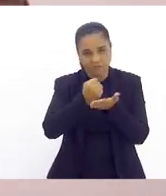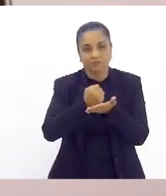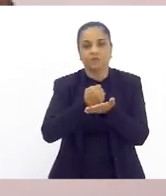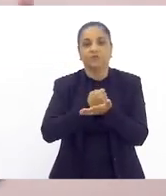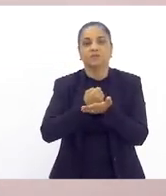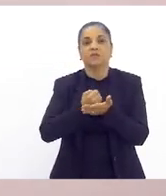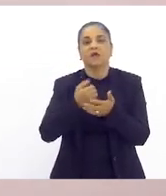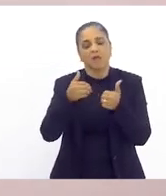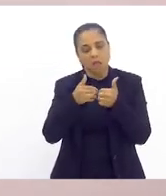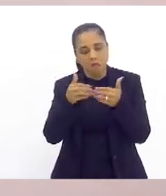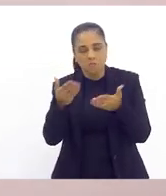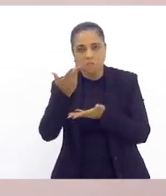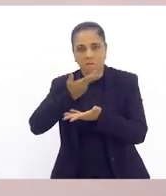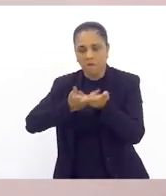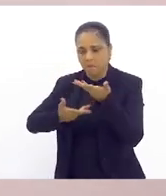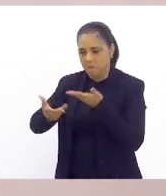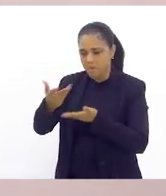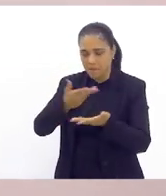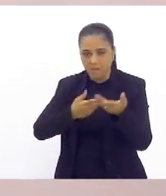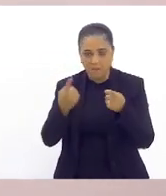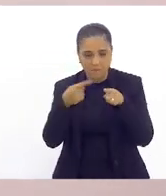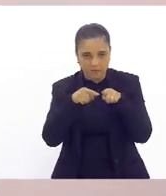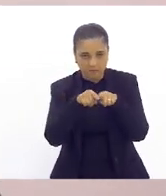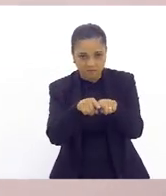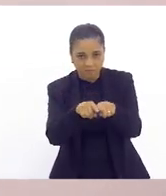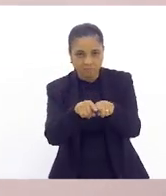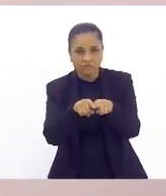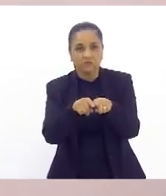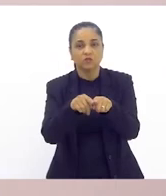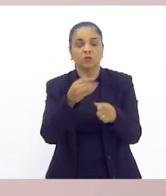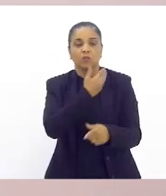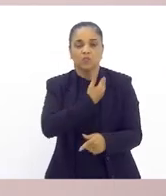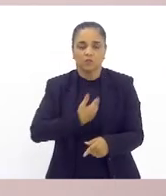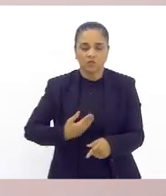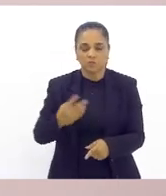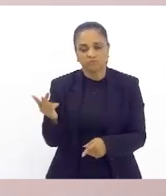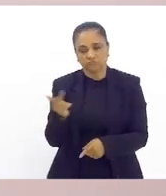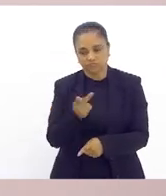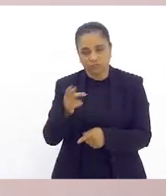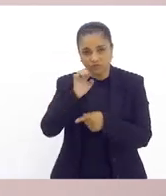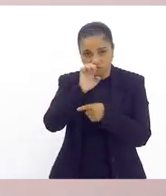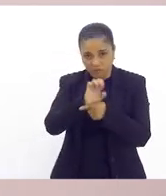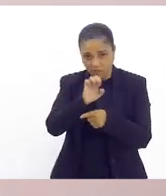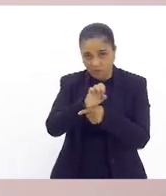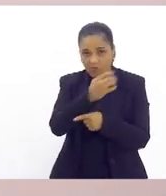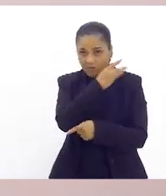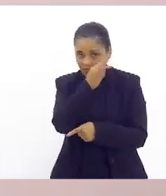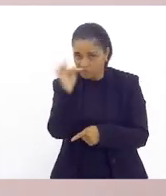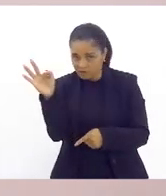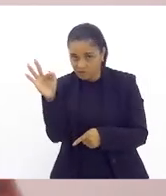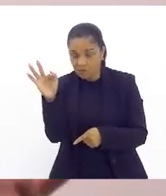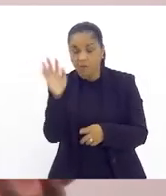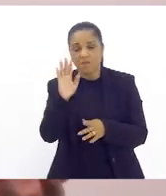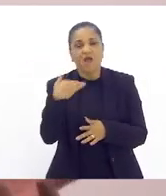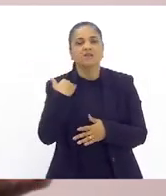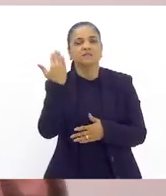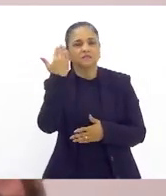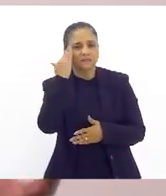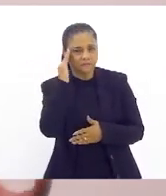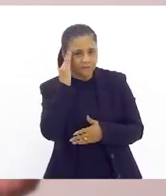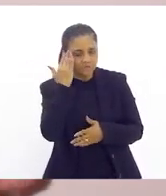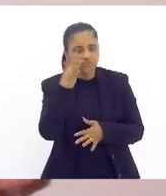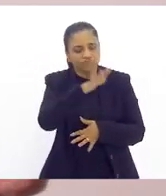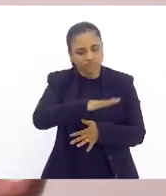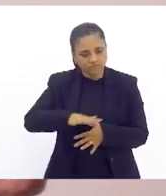interlocução com os dois com os dois governos federal estadual e a gente entende sim que a gente precisa ter um ambiente